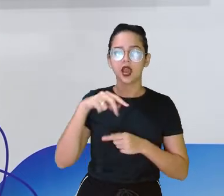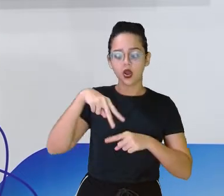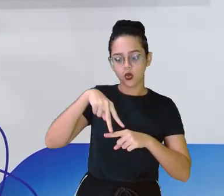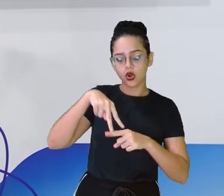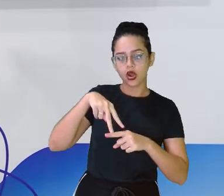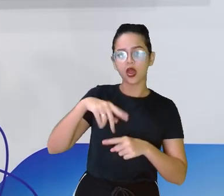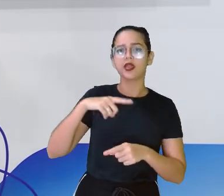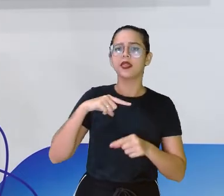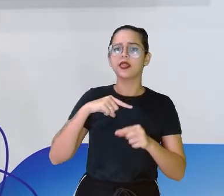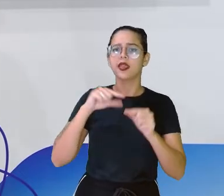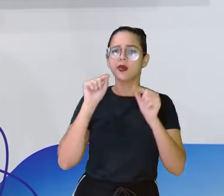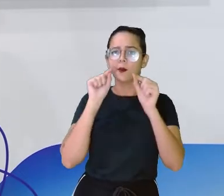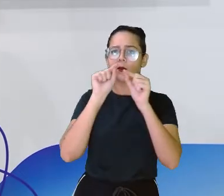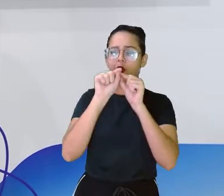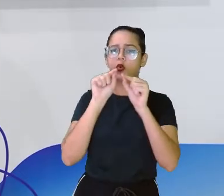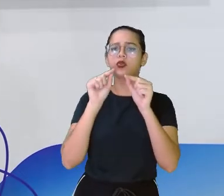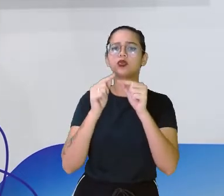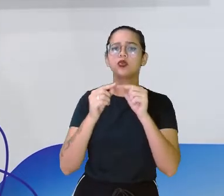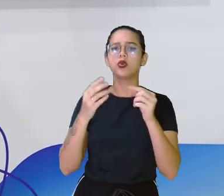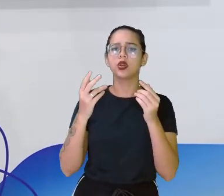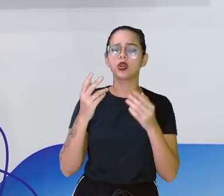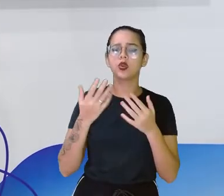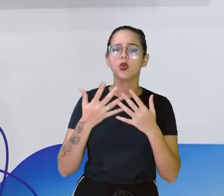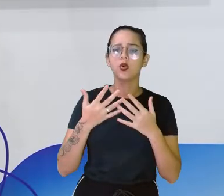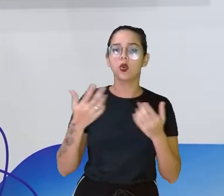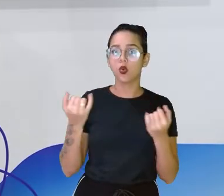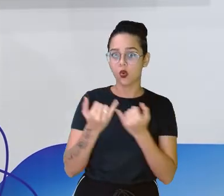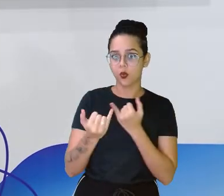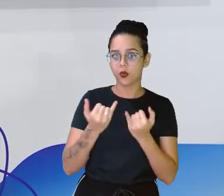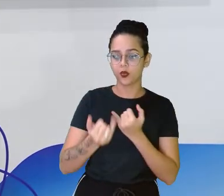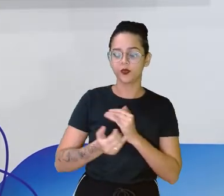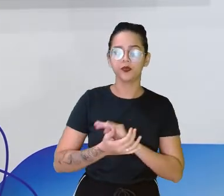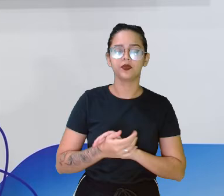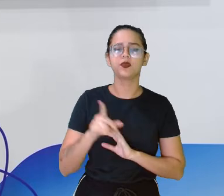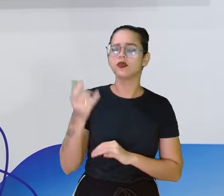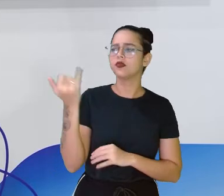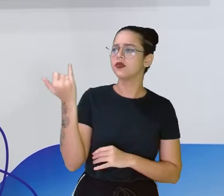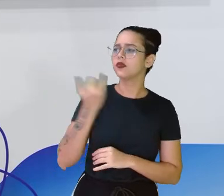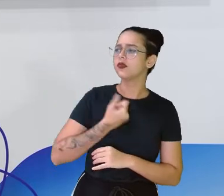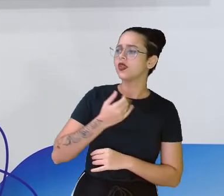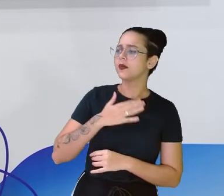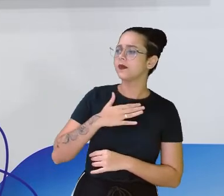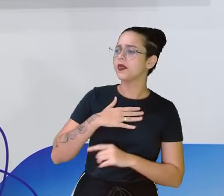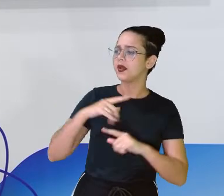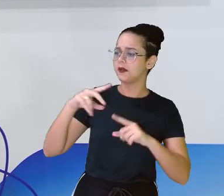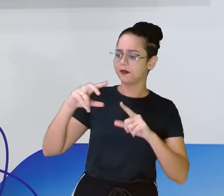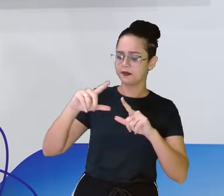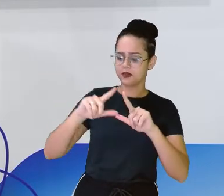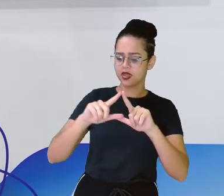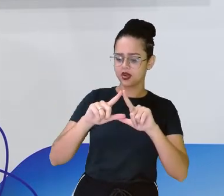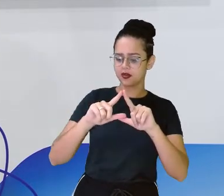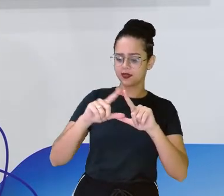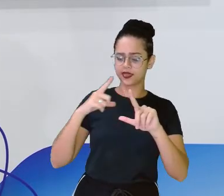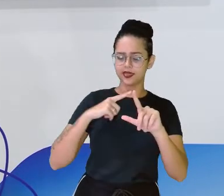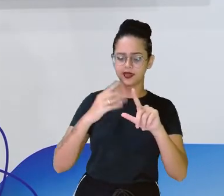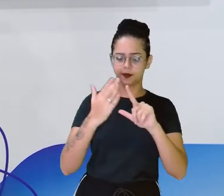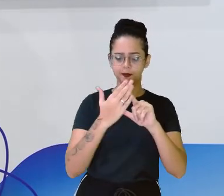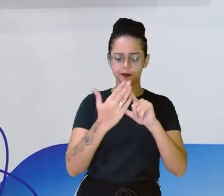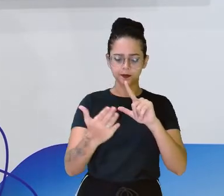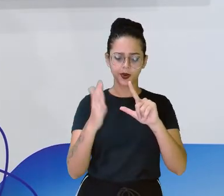comum. Professora, a senhora me falou que a minha pirâmide ela tem faces